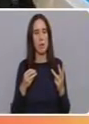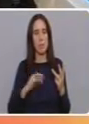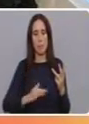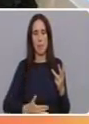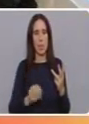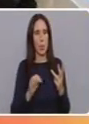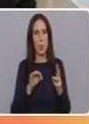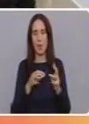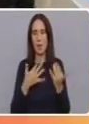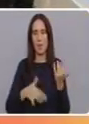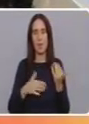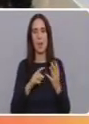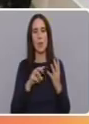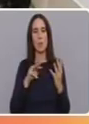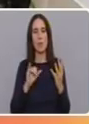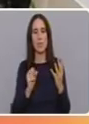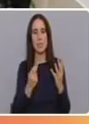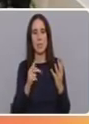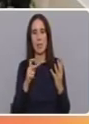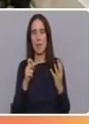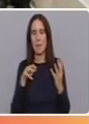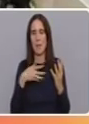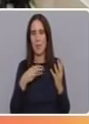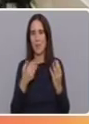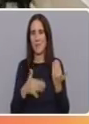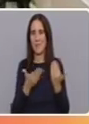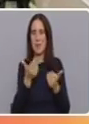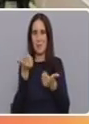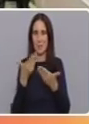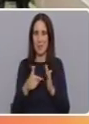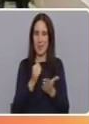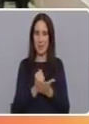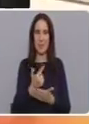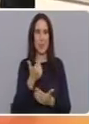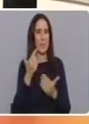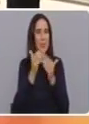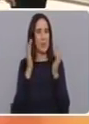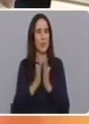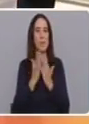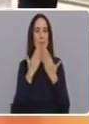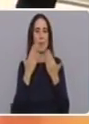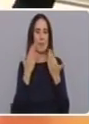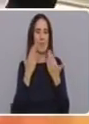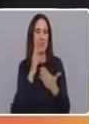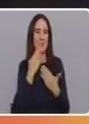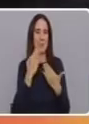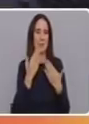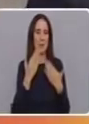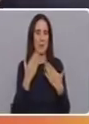guitarra. E o Miguel Amado, o baixo. Bem-vindo sempre. Obrigada a todos.